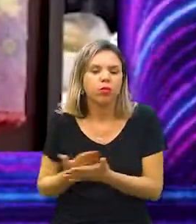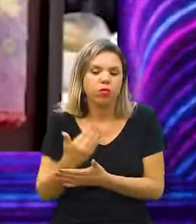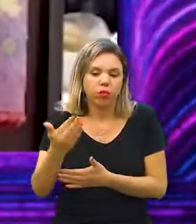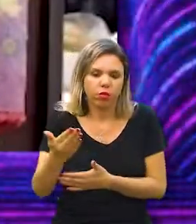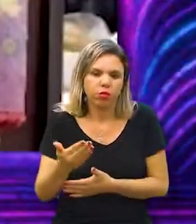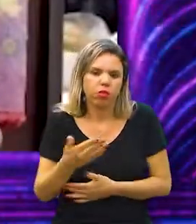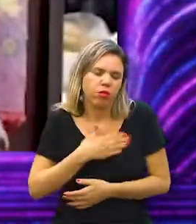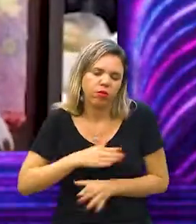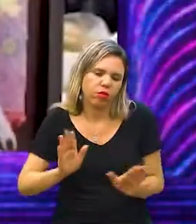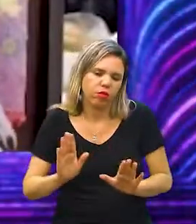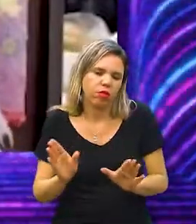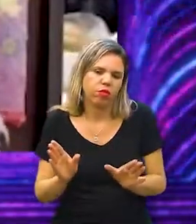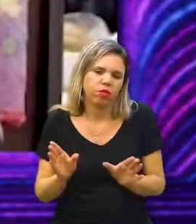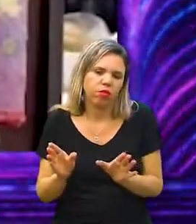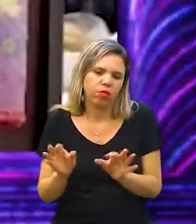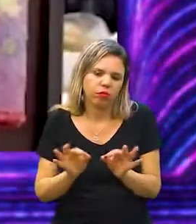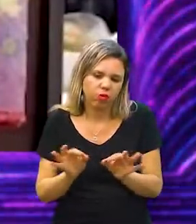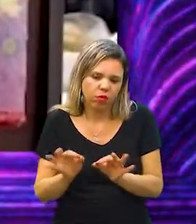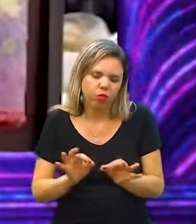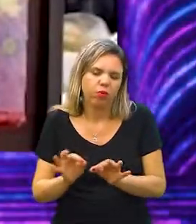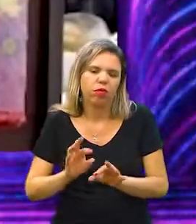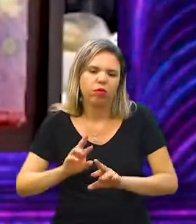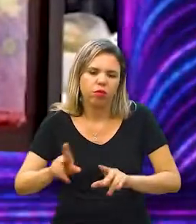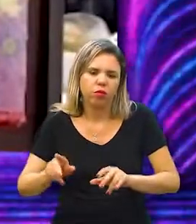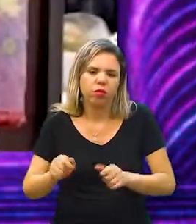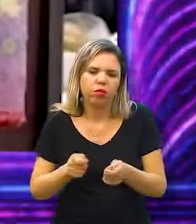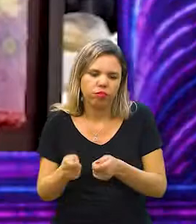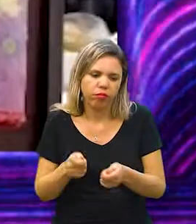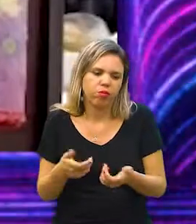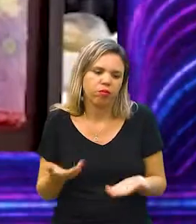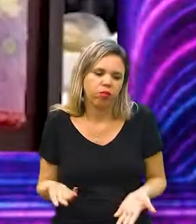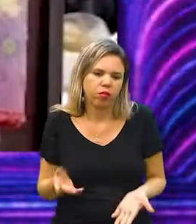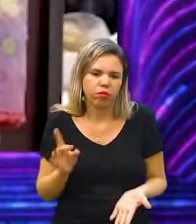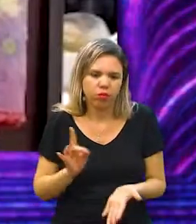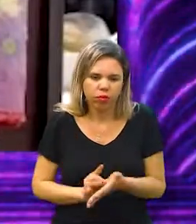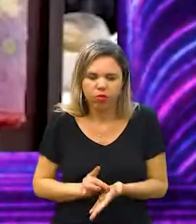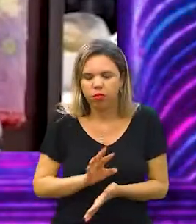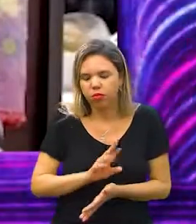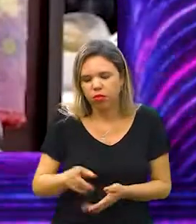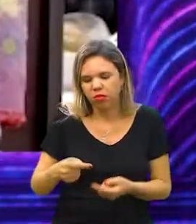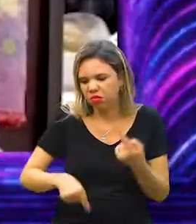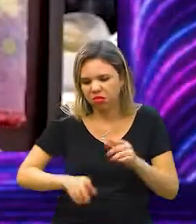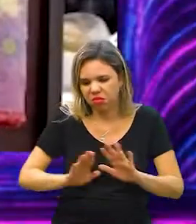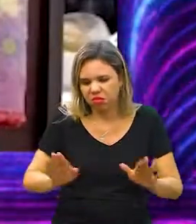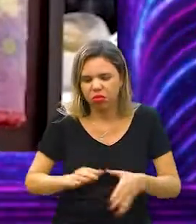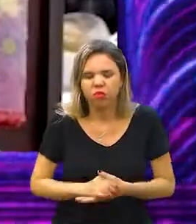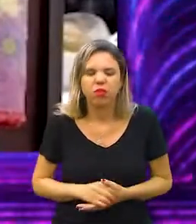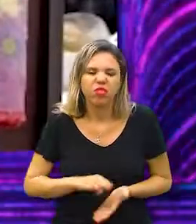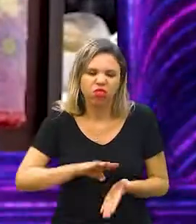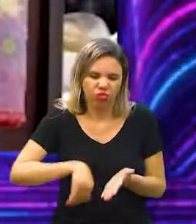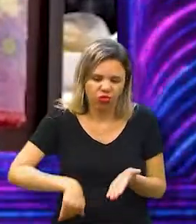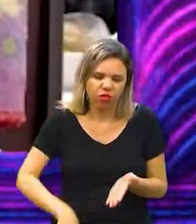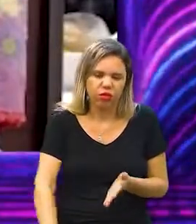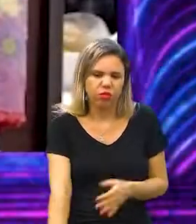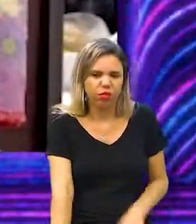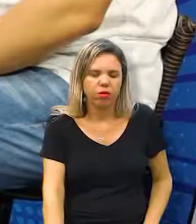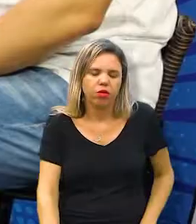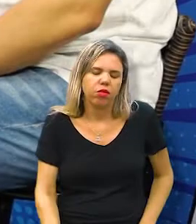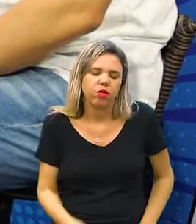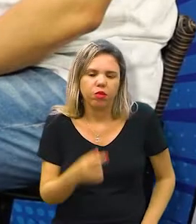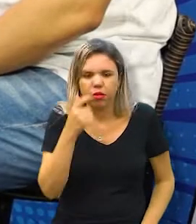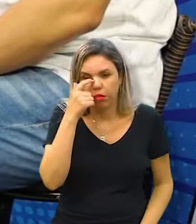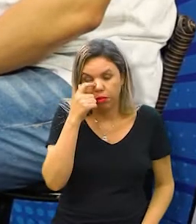próximo livro, ou o que eles menos gostaram, eu tento dar uma maneirada, se realmente não for necessário, eu